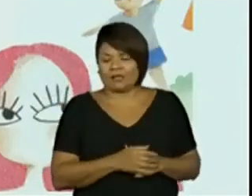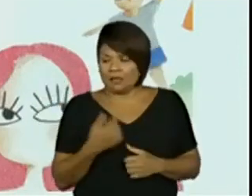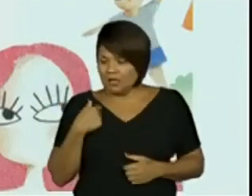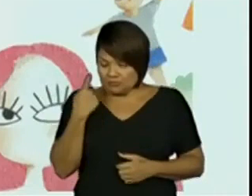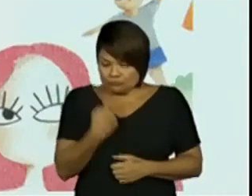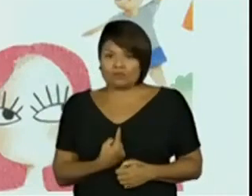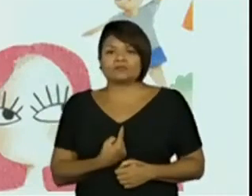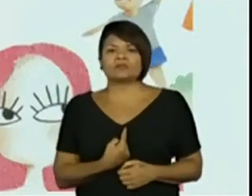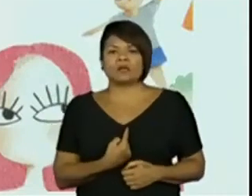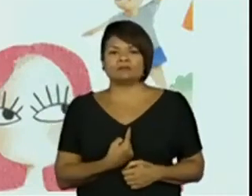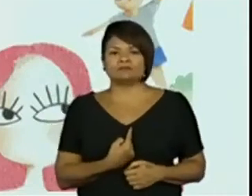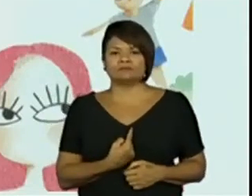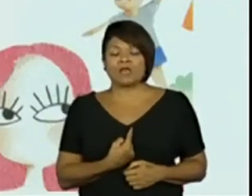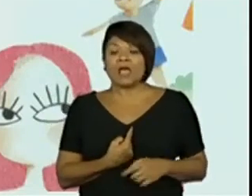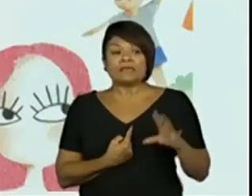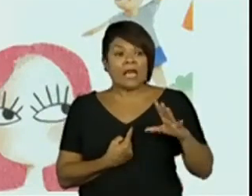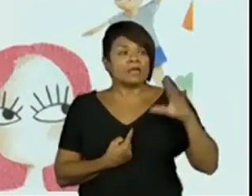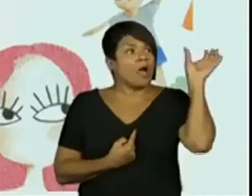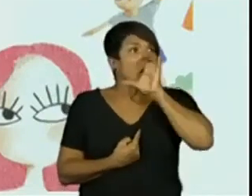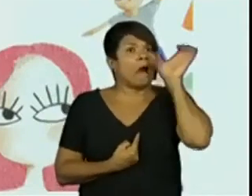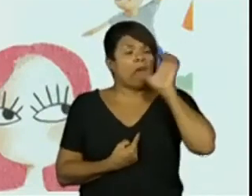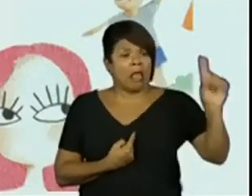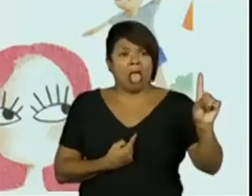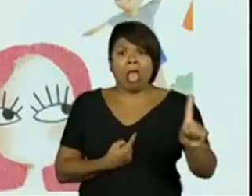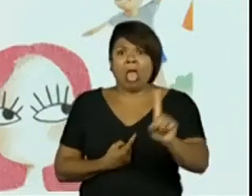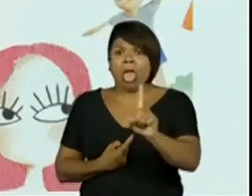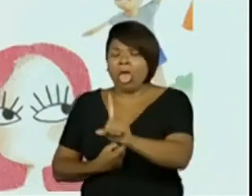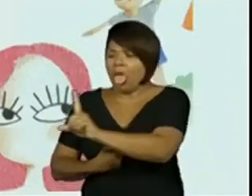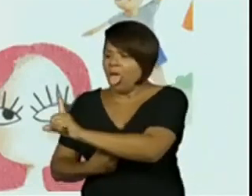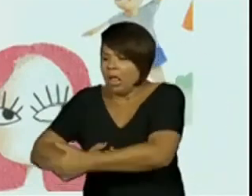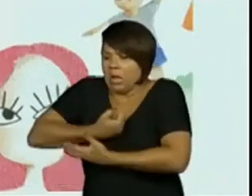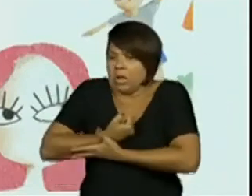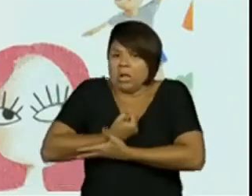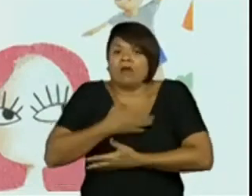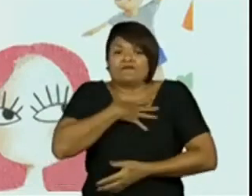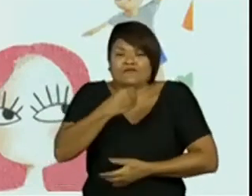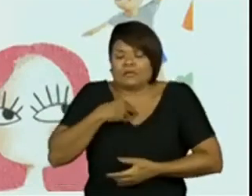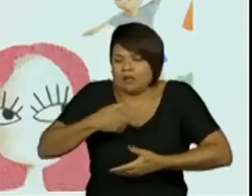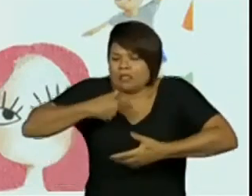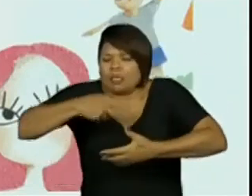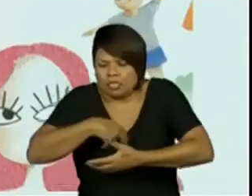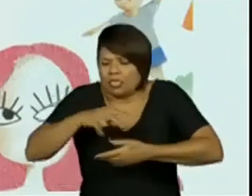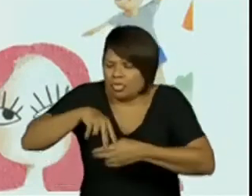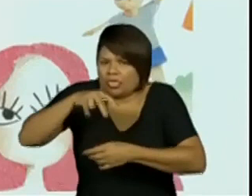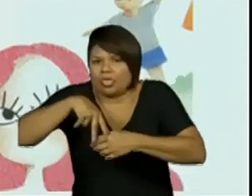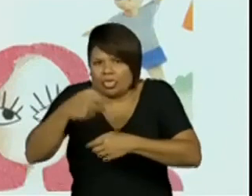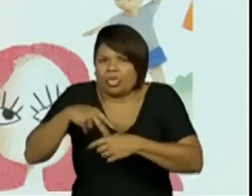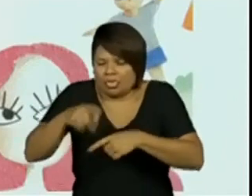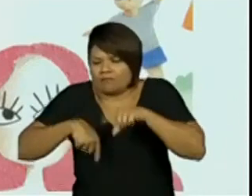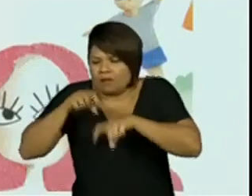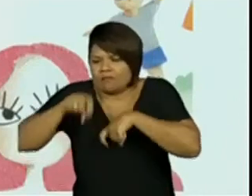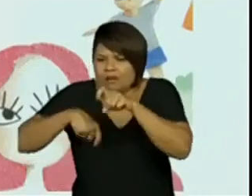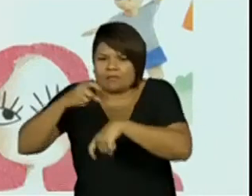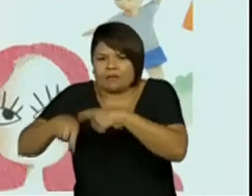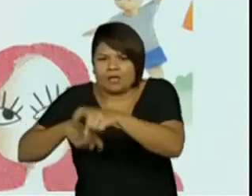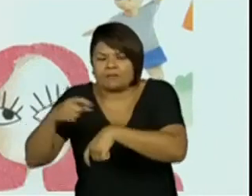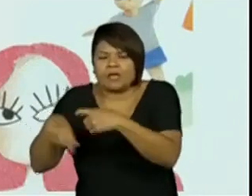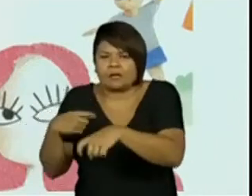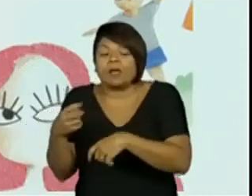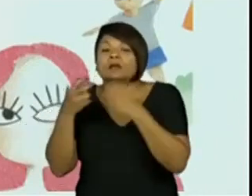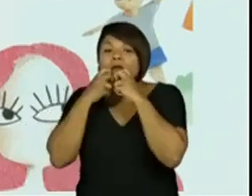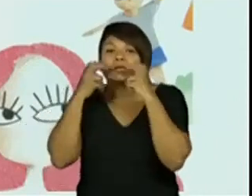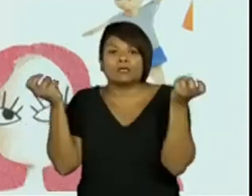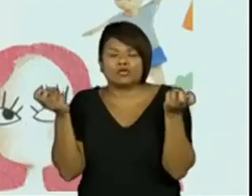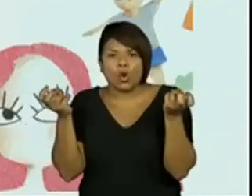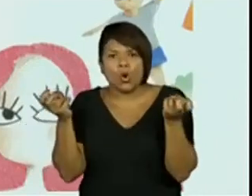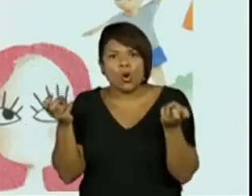cuidar da vida, uma mulher passou apressada levando o filho pela mão. Tropeçando nas perninhas curtas, a criança gritou com